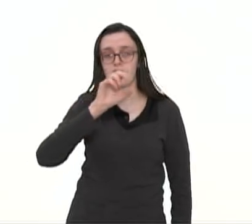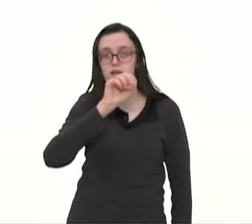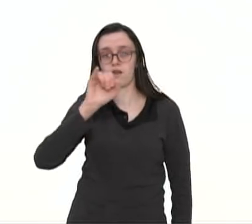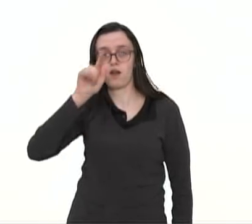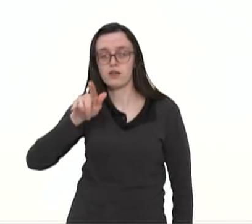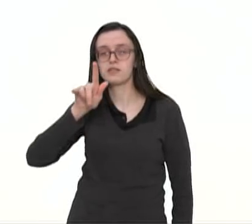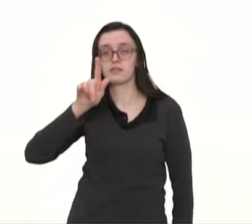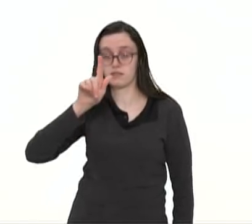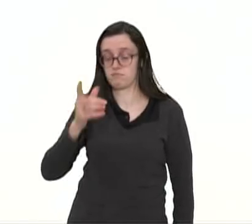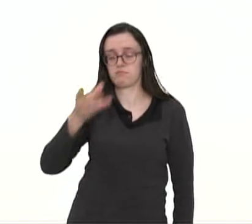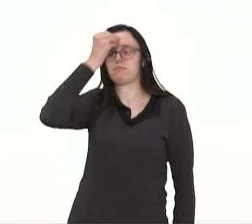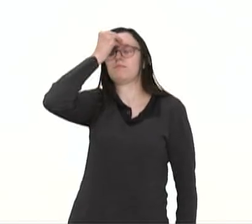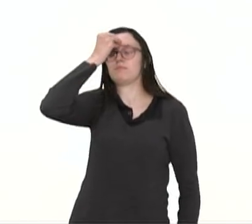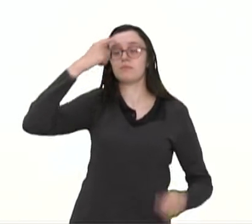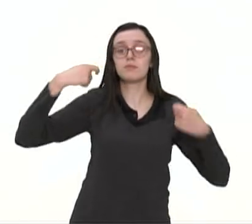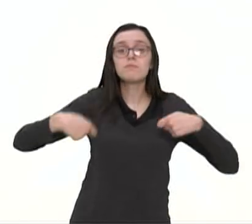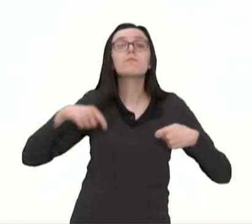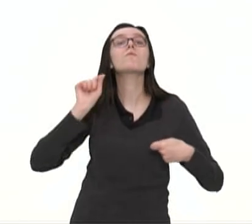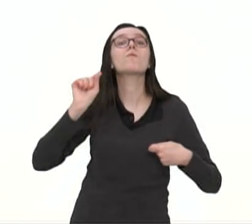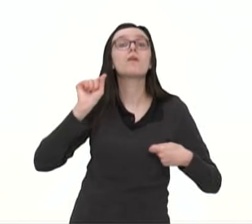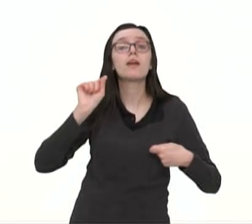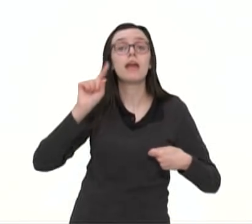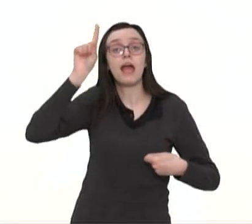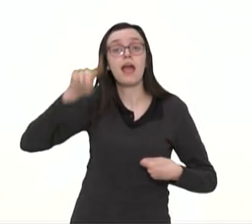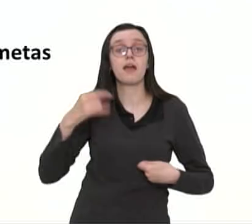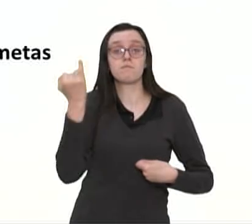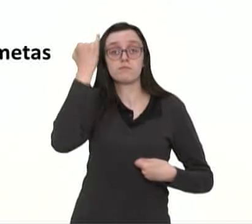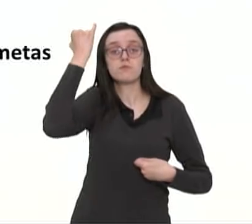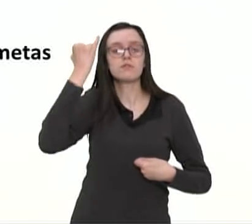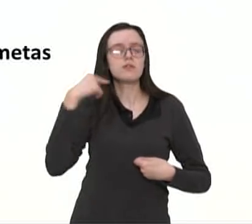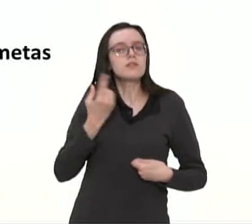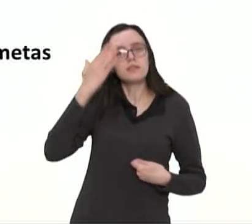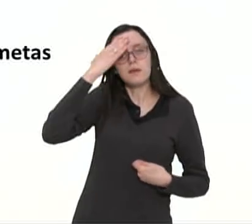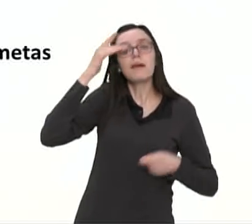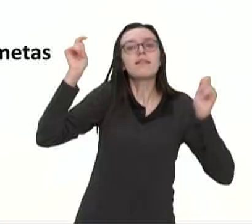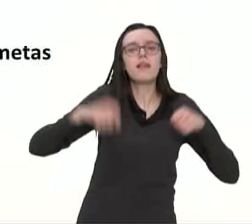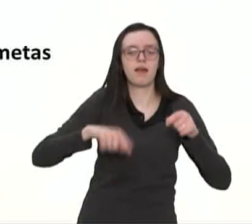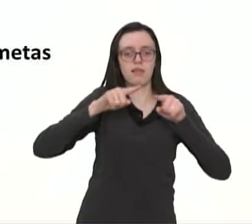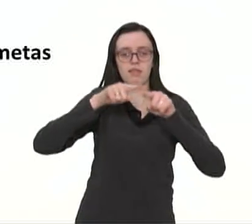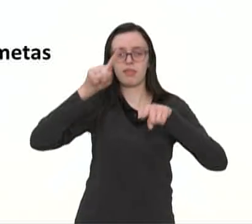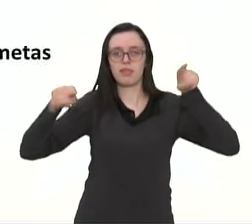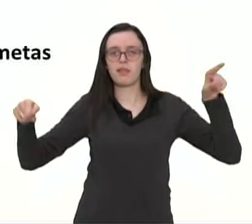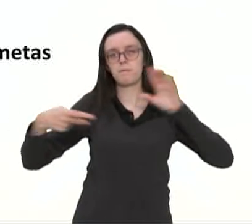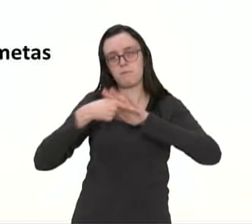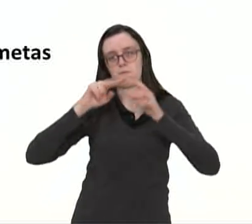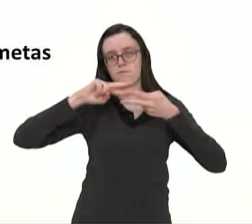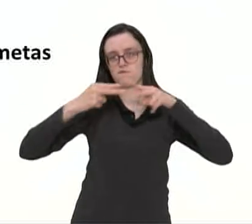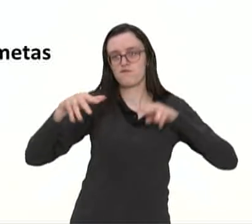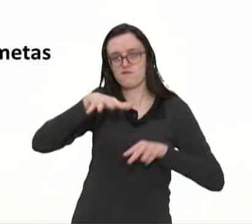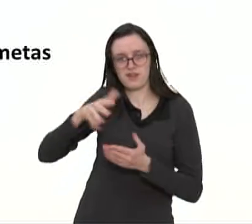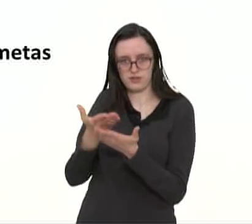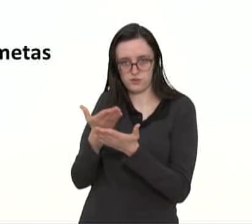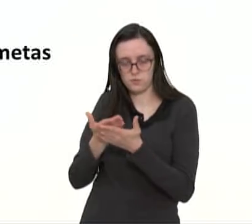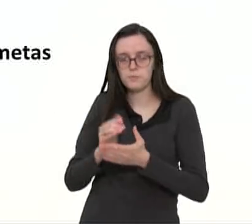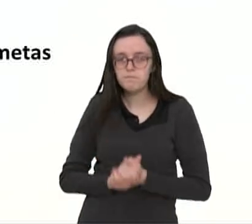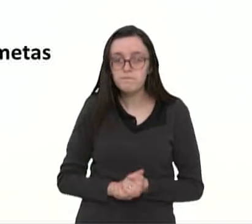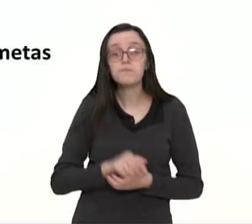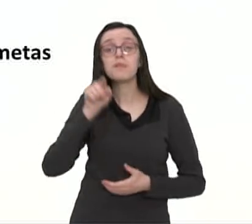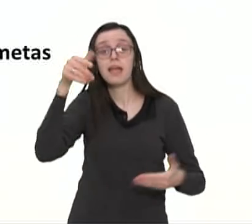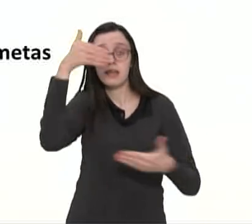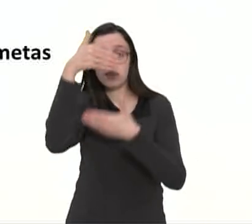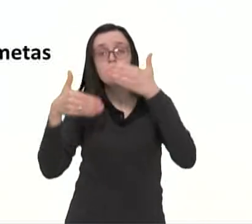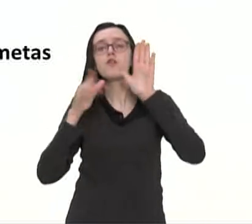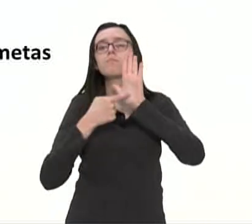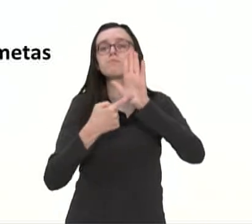cabeça, aumenta a variabilidade genética, ok? Então, continuando aqui, a gente também já falou desse slide na aula